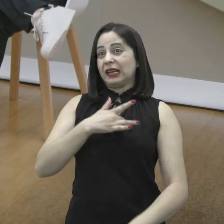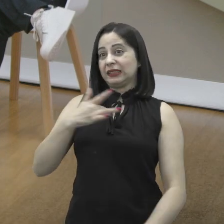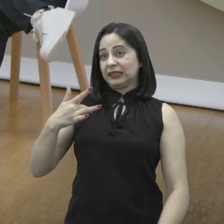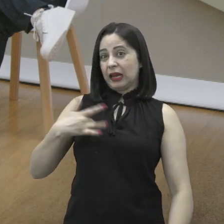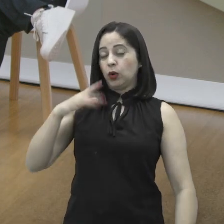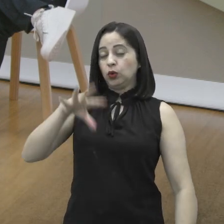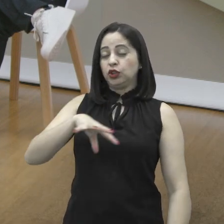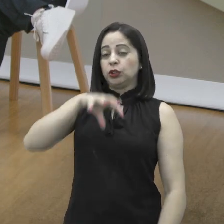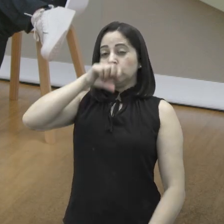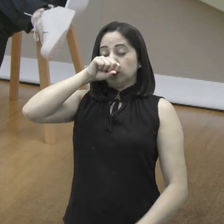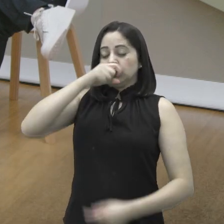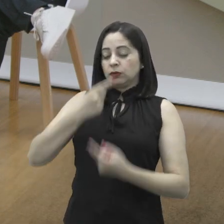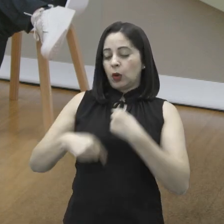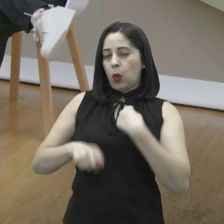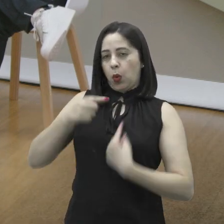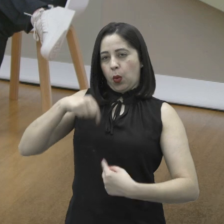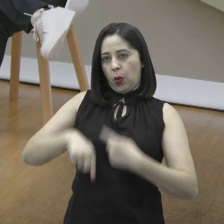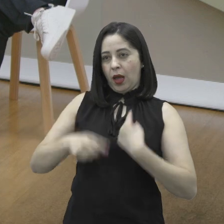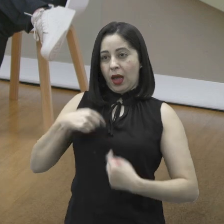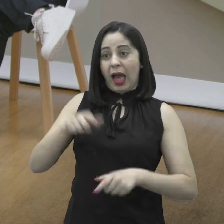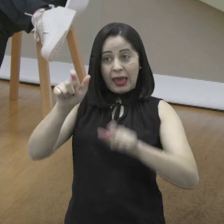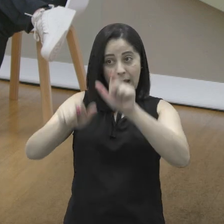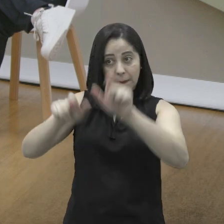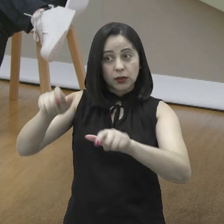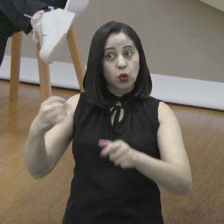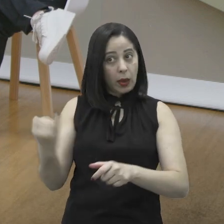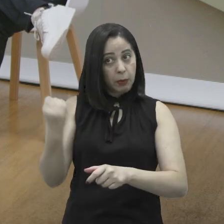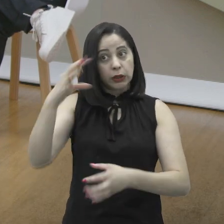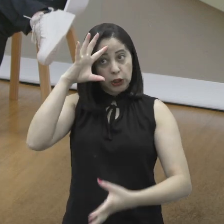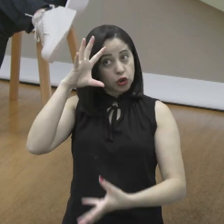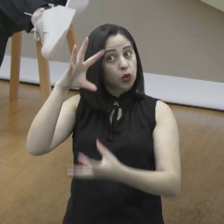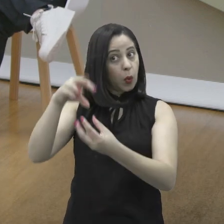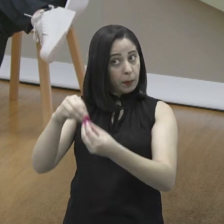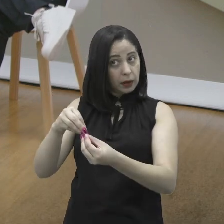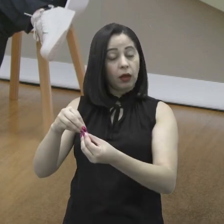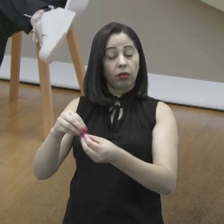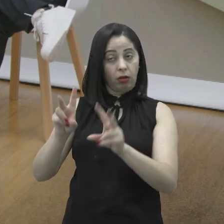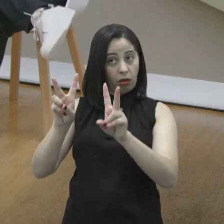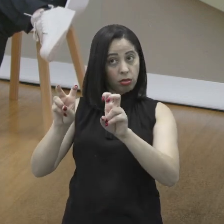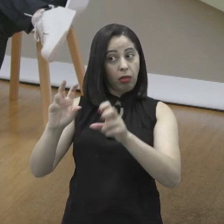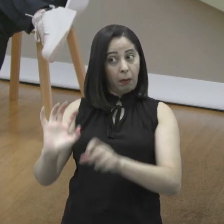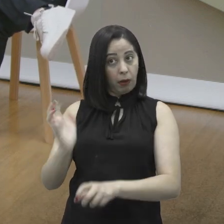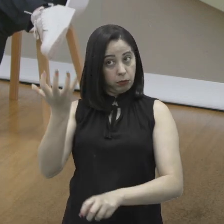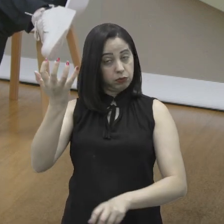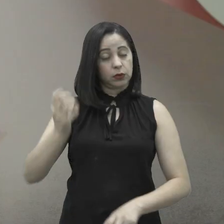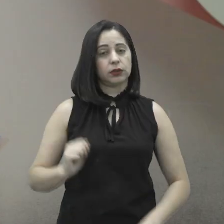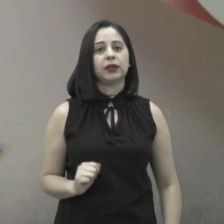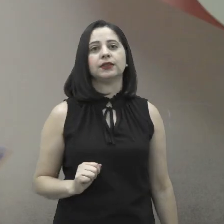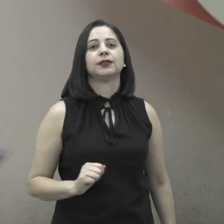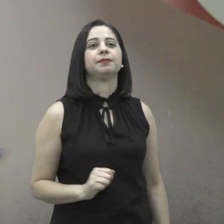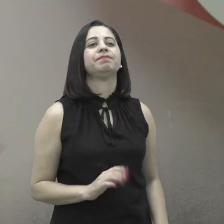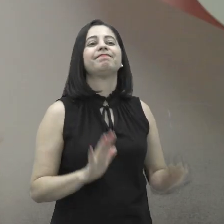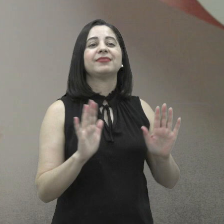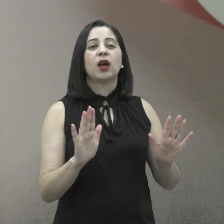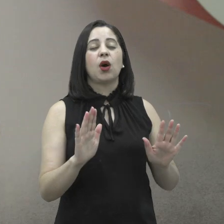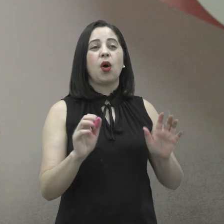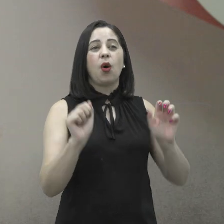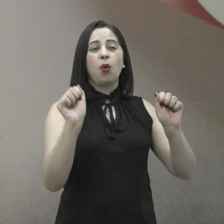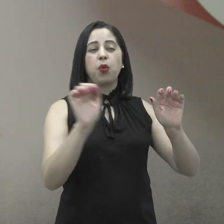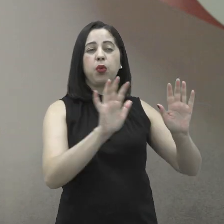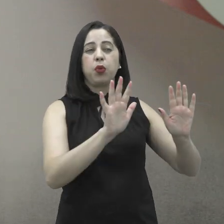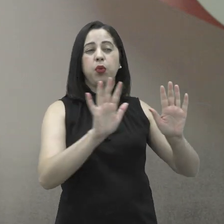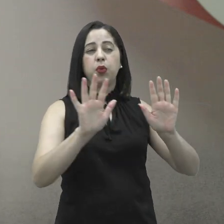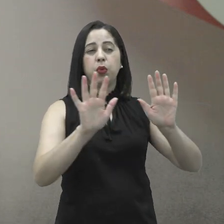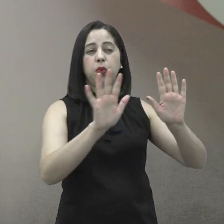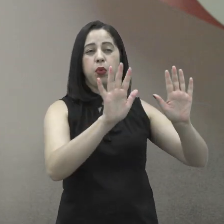tirar as dúvidas e ajudar a todos a entender o que está acontecendo. Perfeito, doutor. Para a gente começar, a poluição é a principal